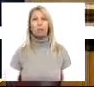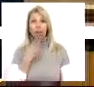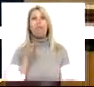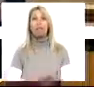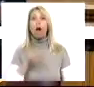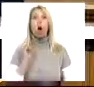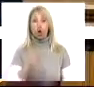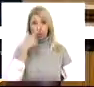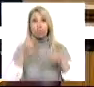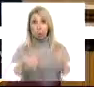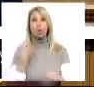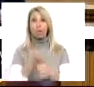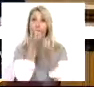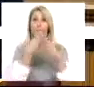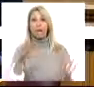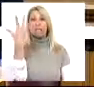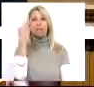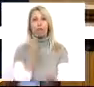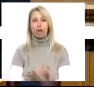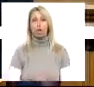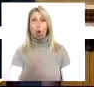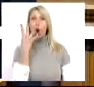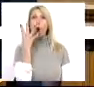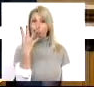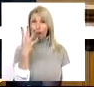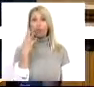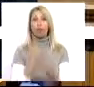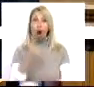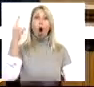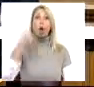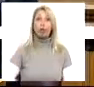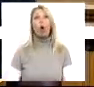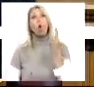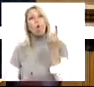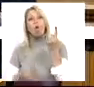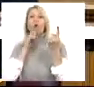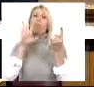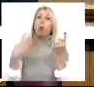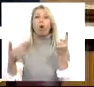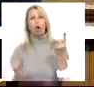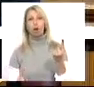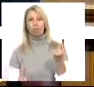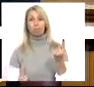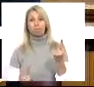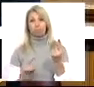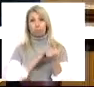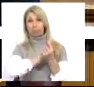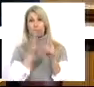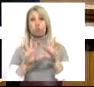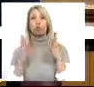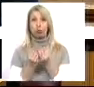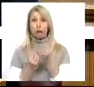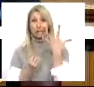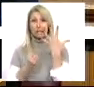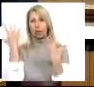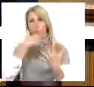ficaram sem 5 feriados. 4 feriados obrigatórios e um facultativo. São 5 dias por ano que as pessoas